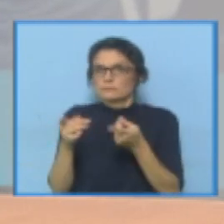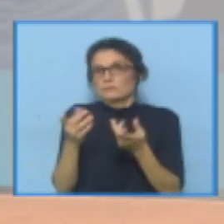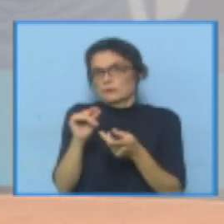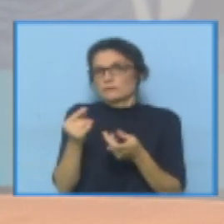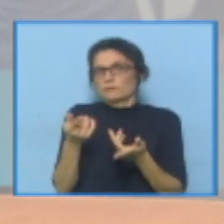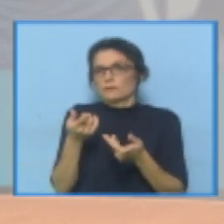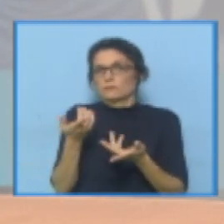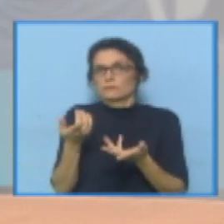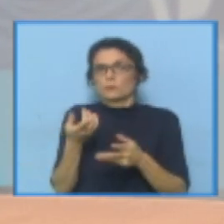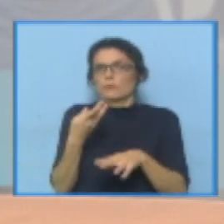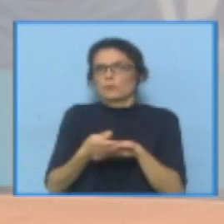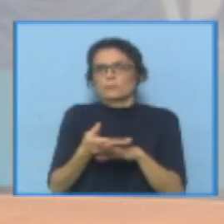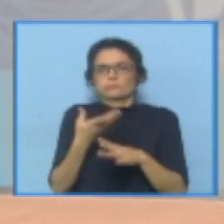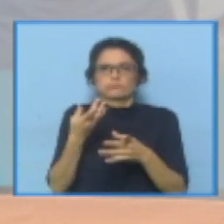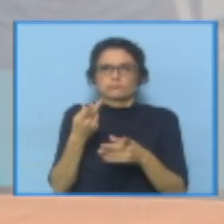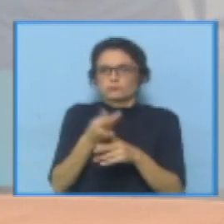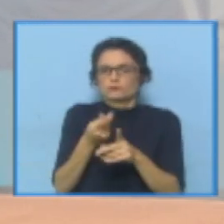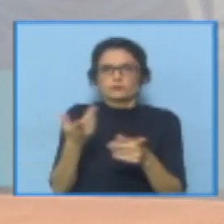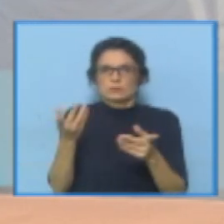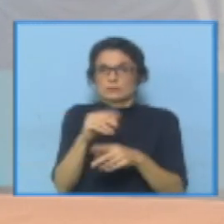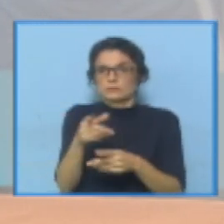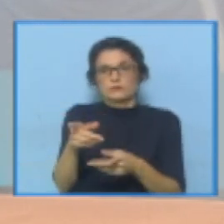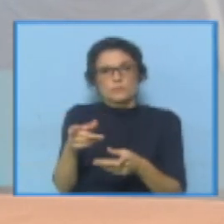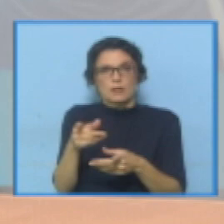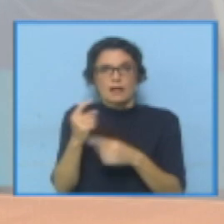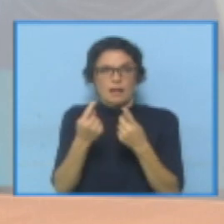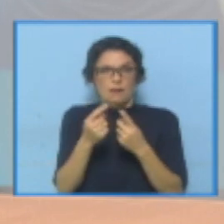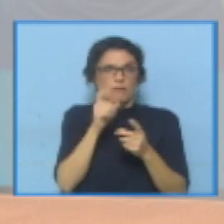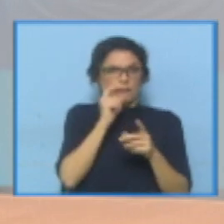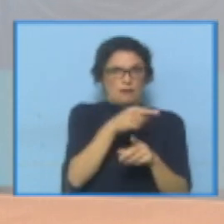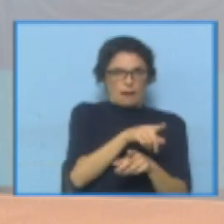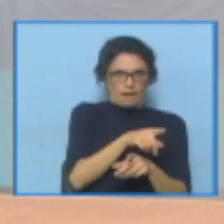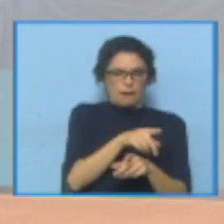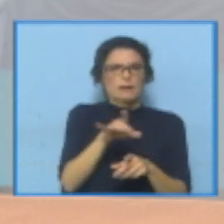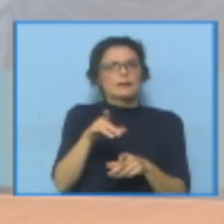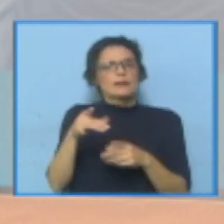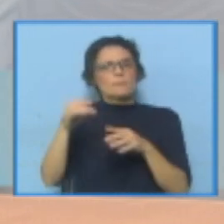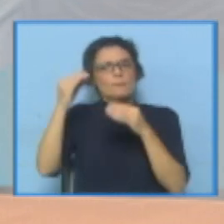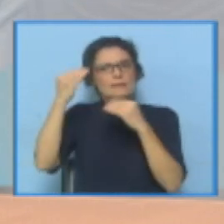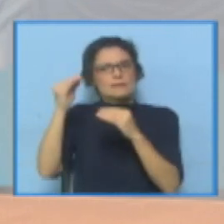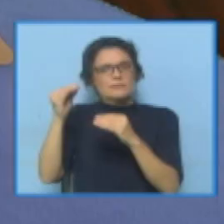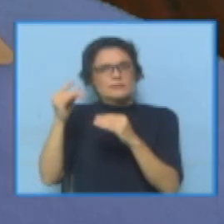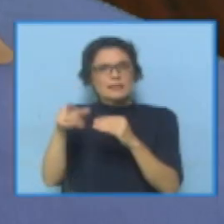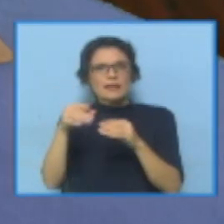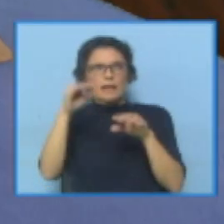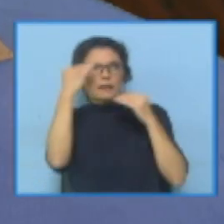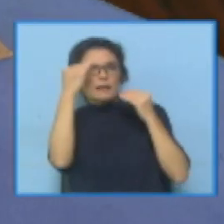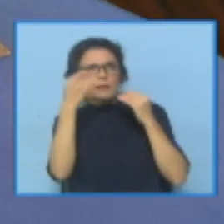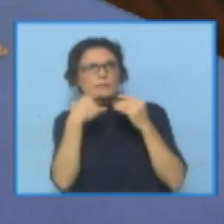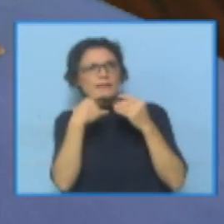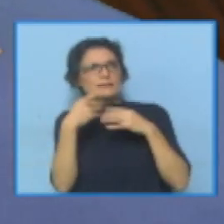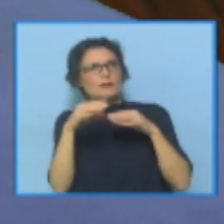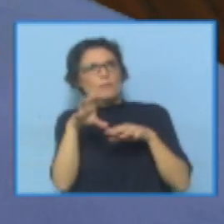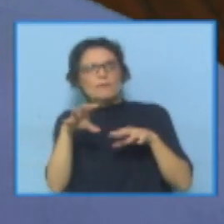todo este segredo. Ensinamos isso à criança, a criança aprende isso também de uma forma lúdica e descontraída e depois damos-lhe algumas